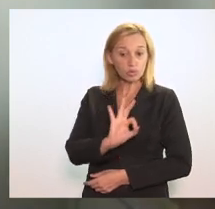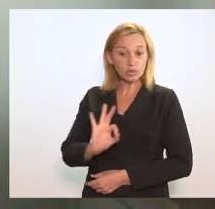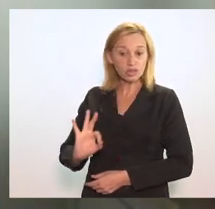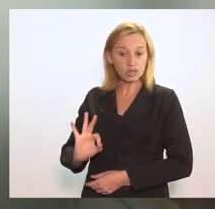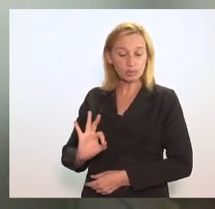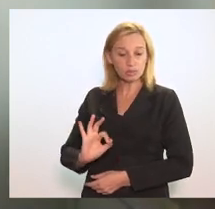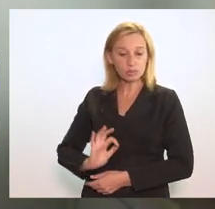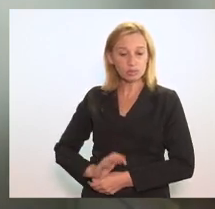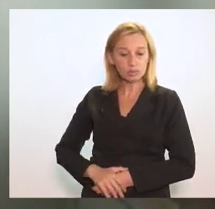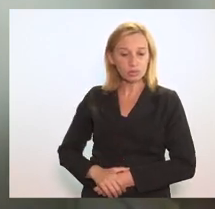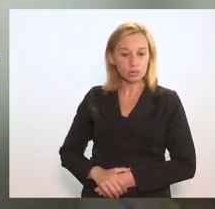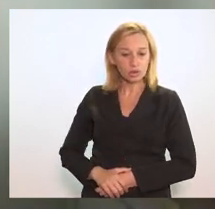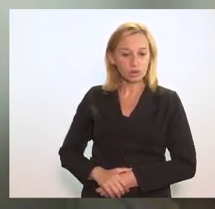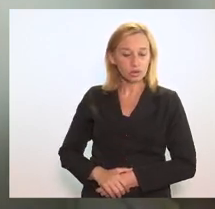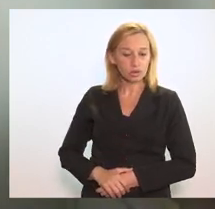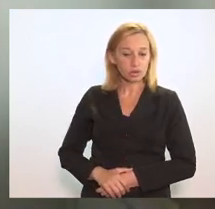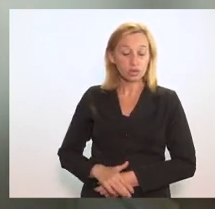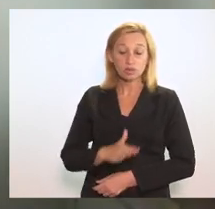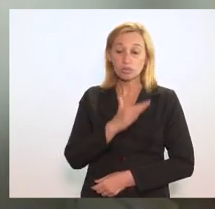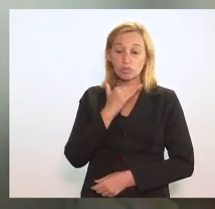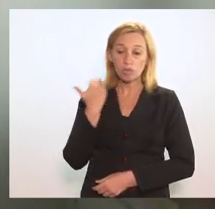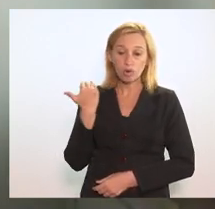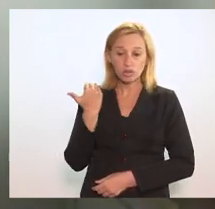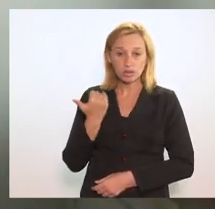28% dos óbitos